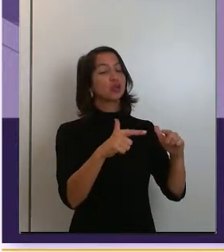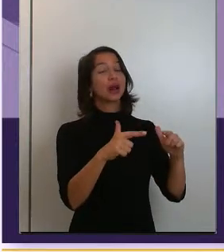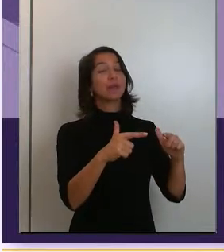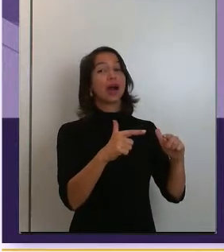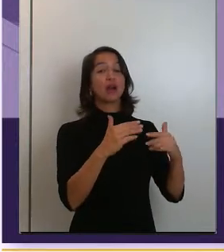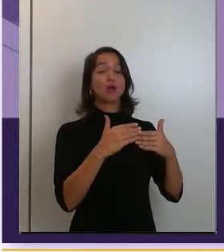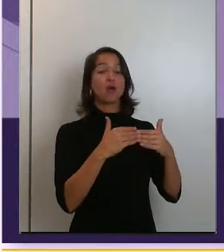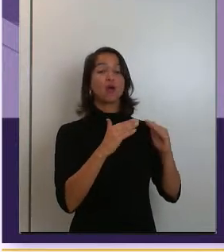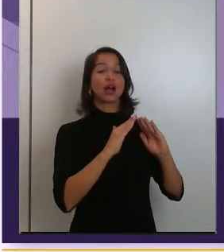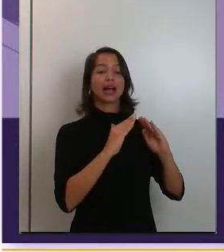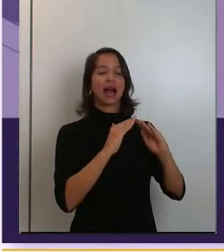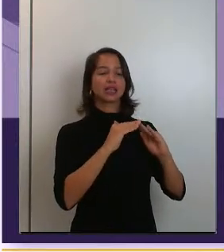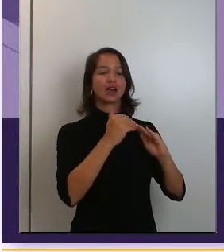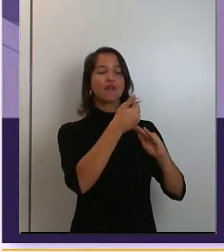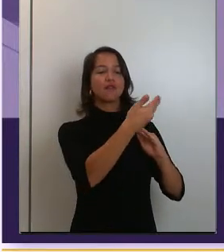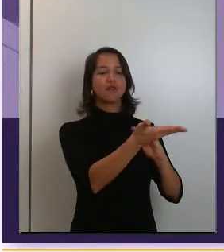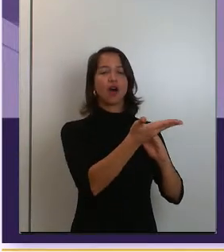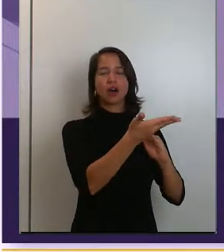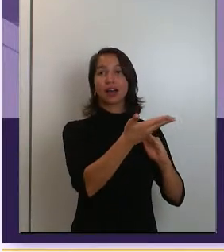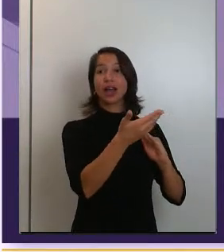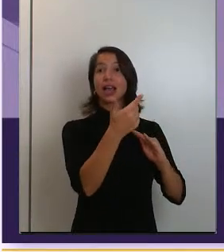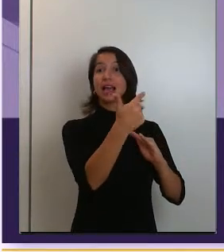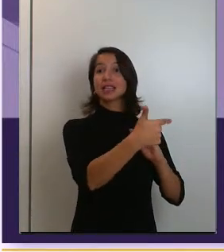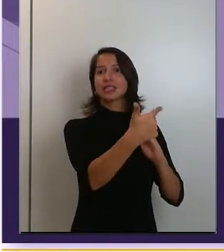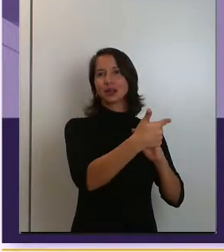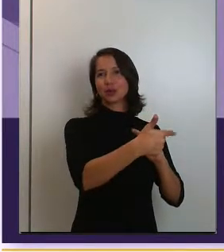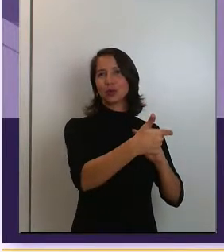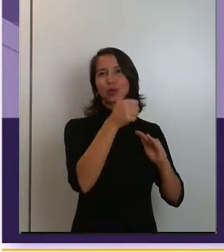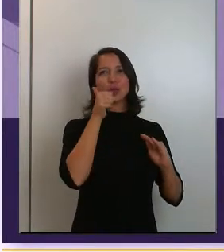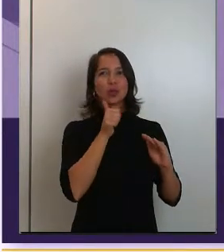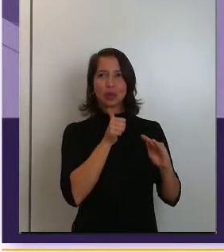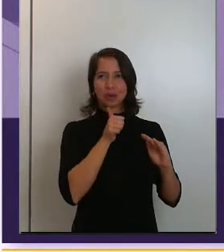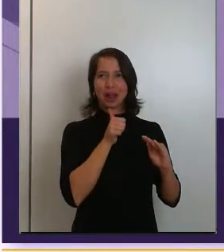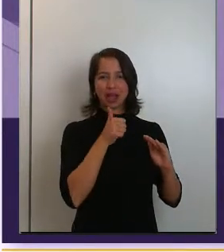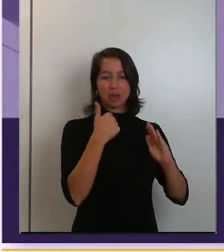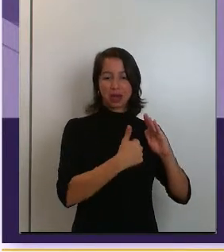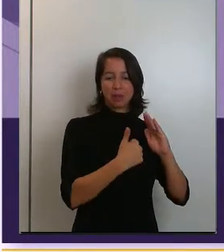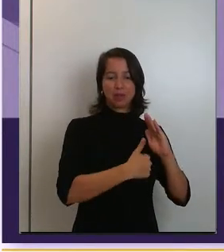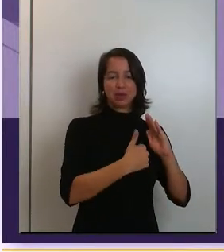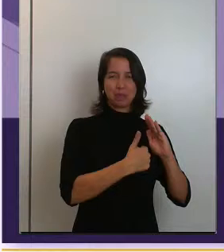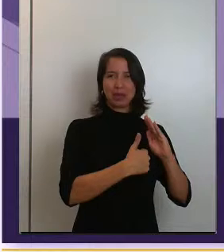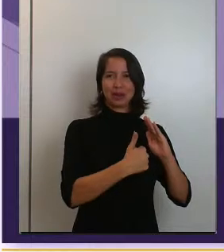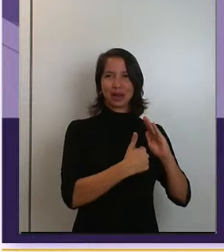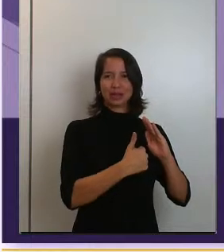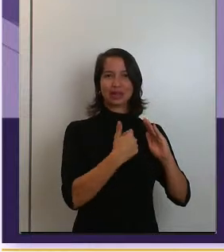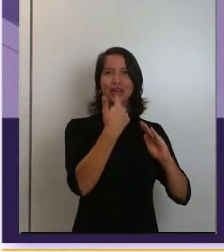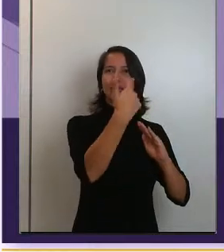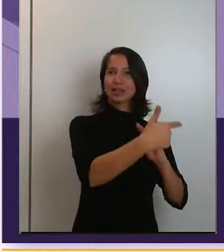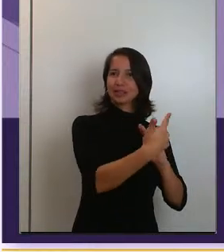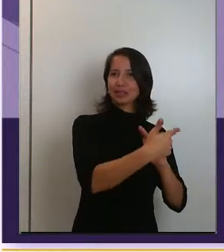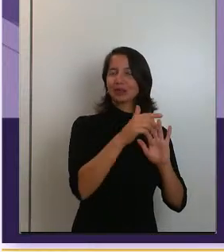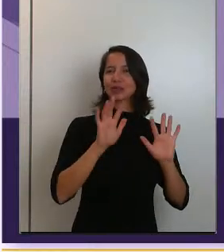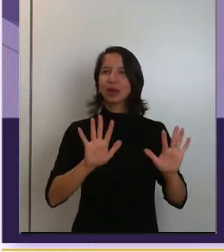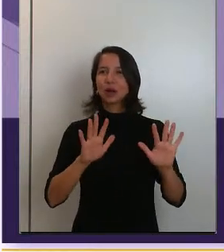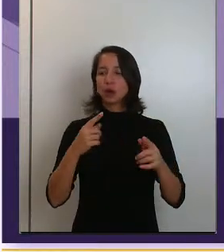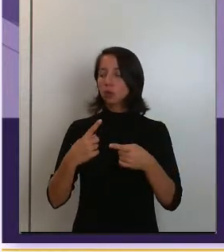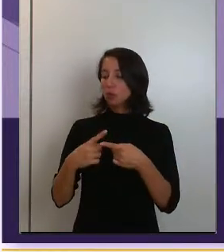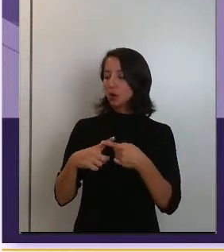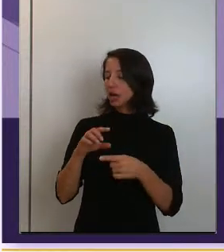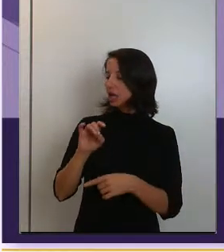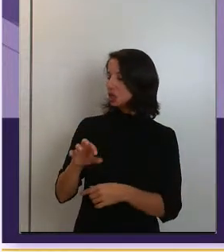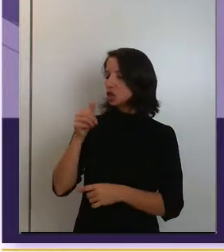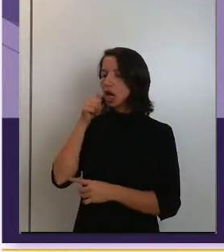visto como algo secundário na vida da mulher. Como que a gente pode explicar que somente a mulher ainda hoje tem a atribuição de faltar ao